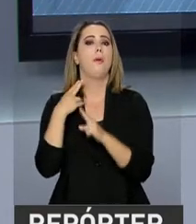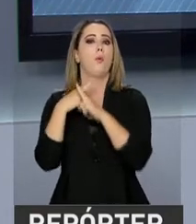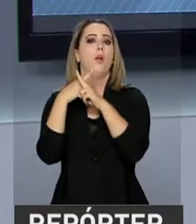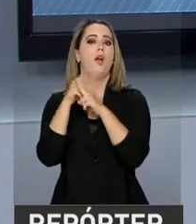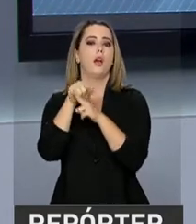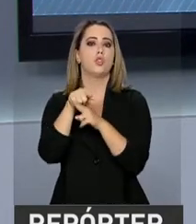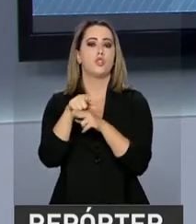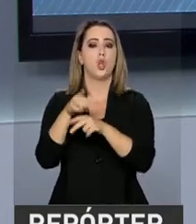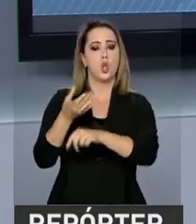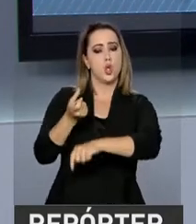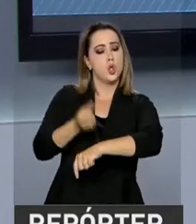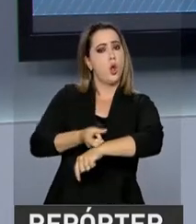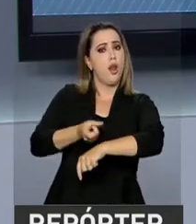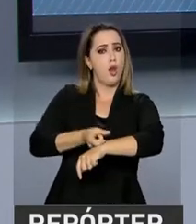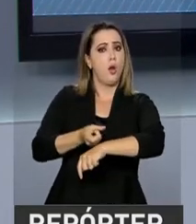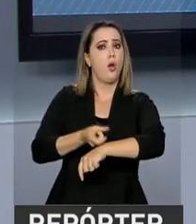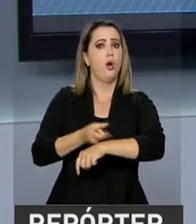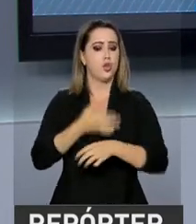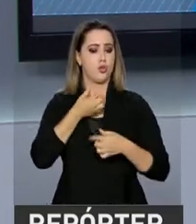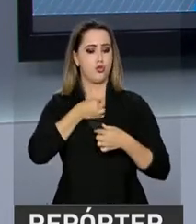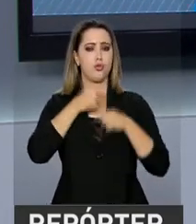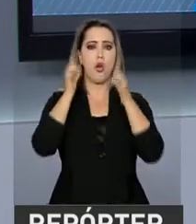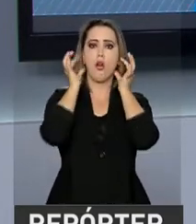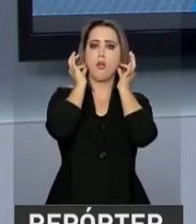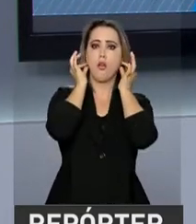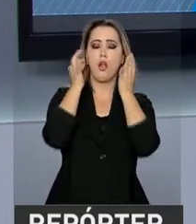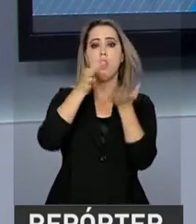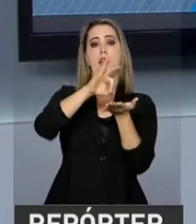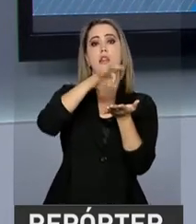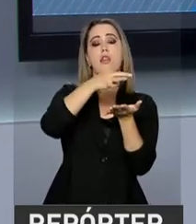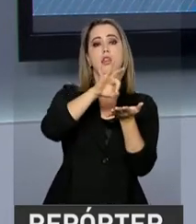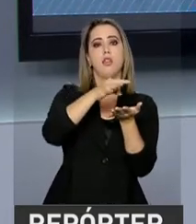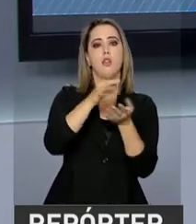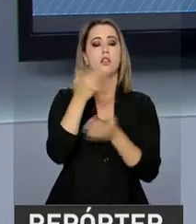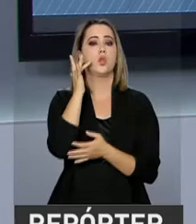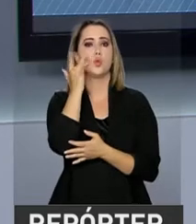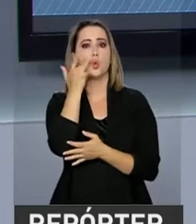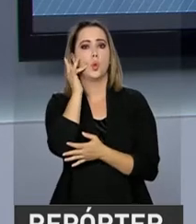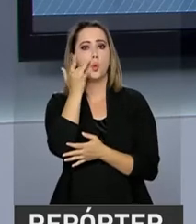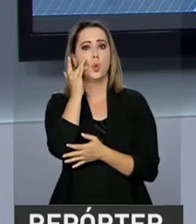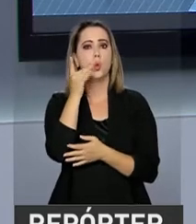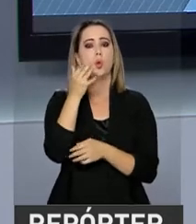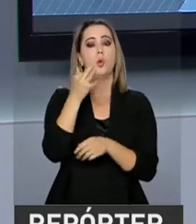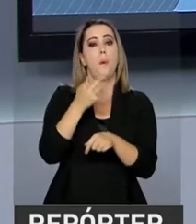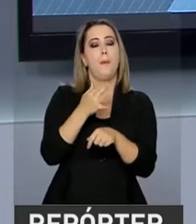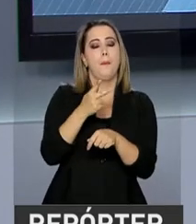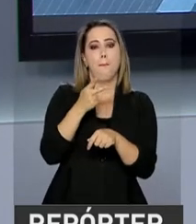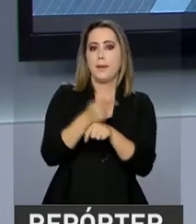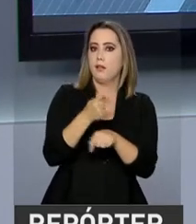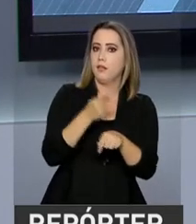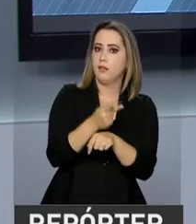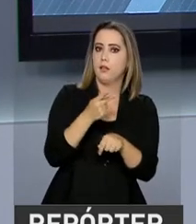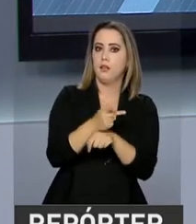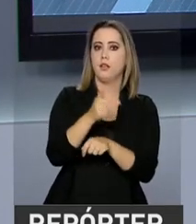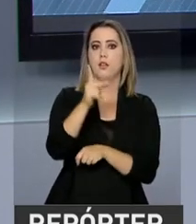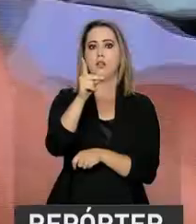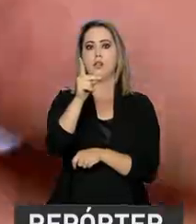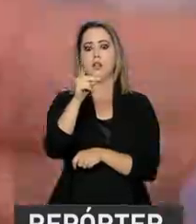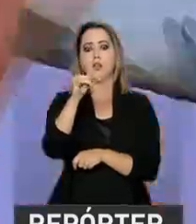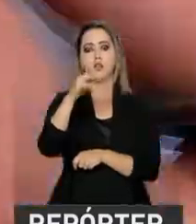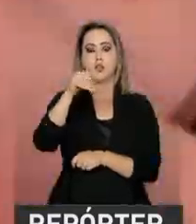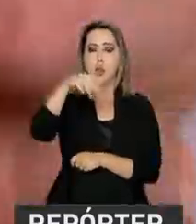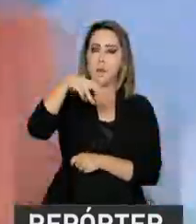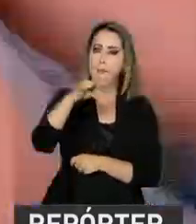jóias relógios e canetas de ouro prata e diamantes e fazer a avaliação e receber o dinheiro na hora